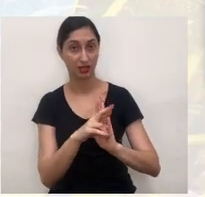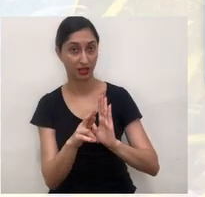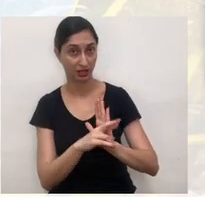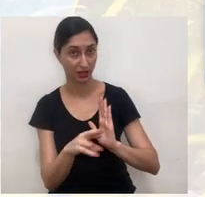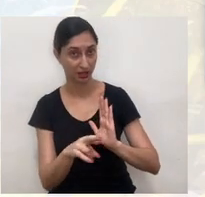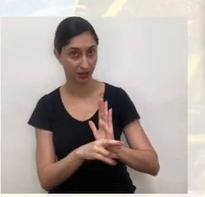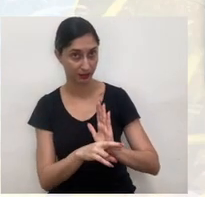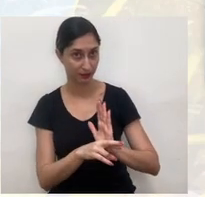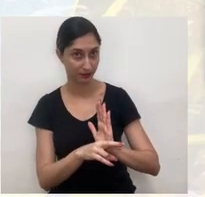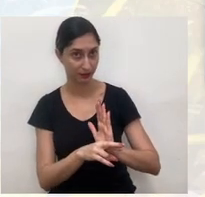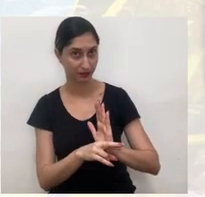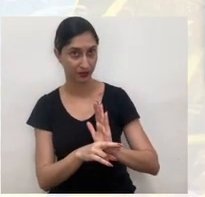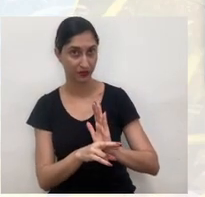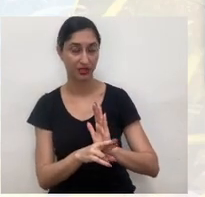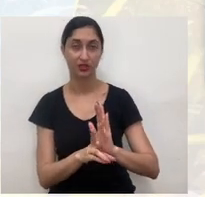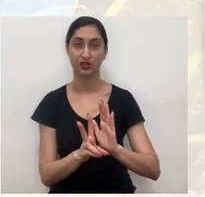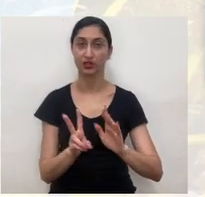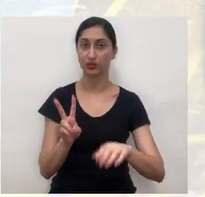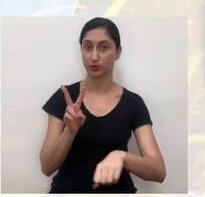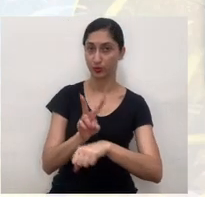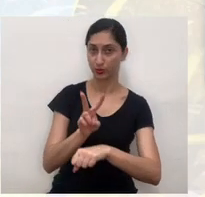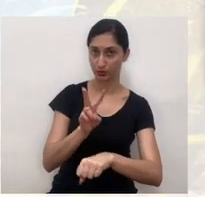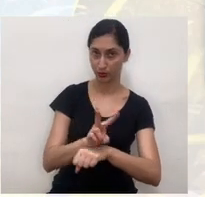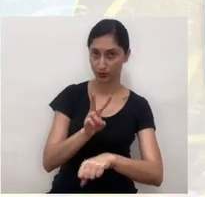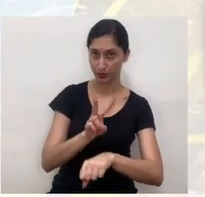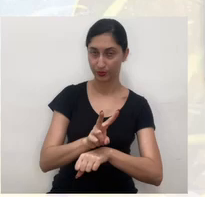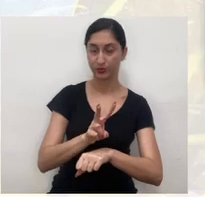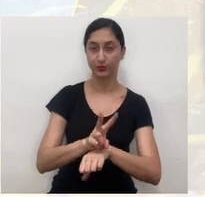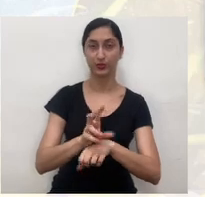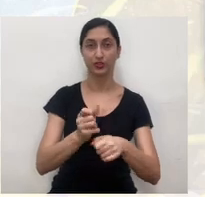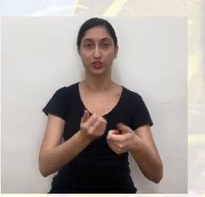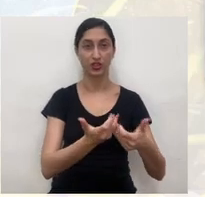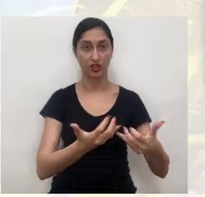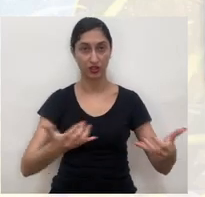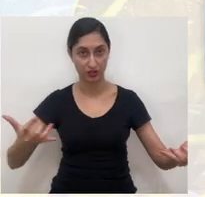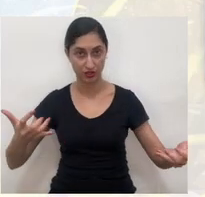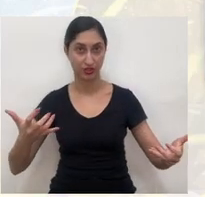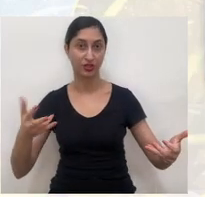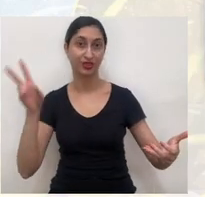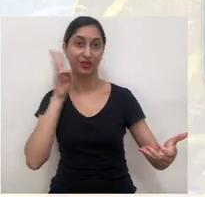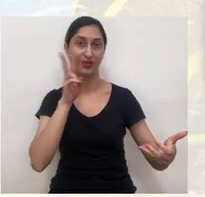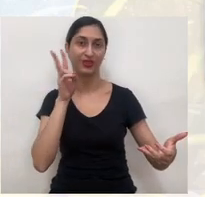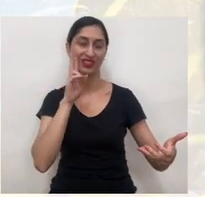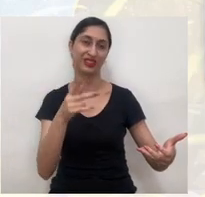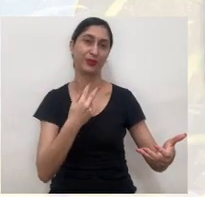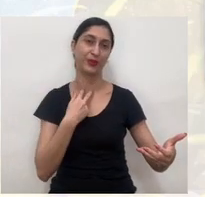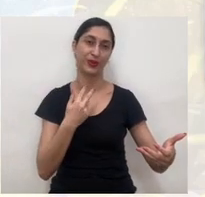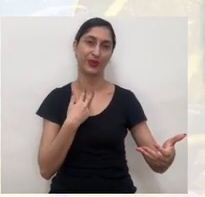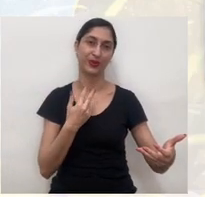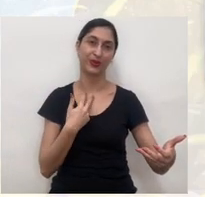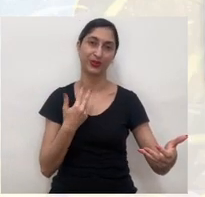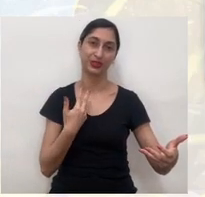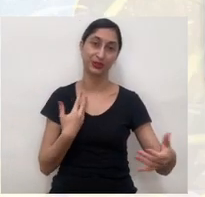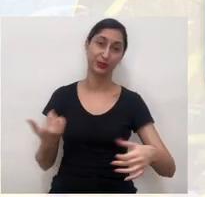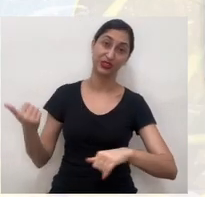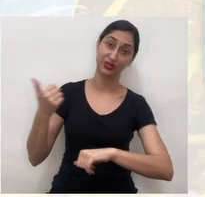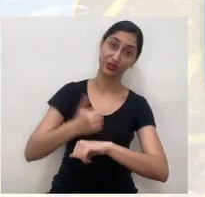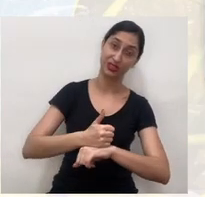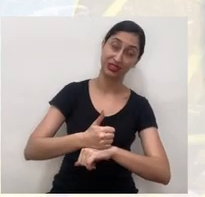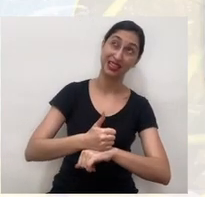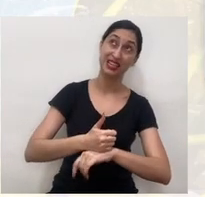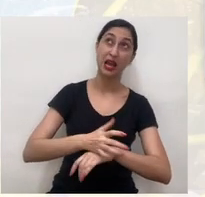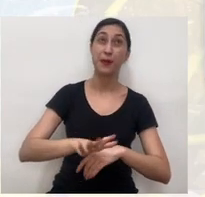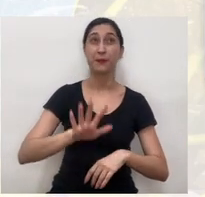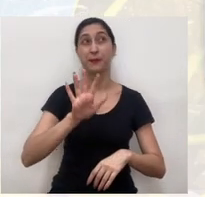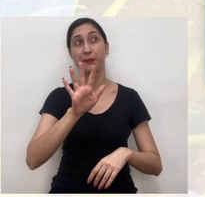de intervenção em jardim histórico, essa substituição não é possível. Mas a norma, ou